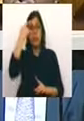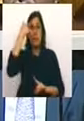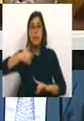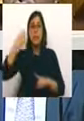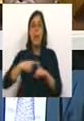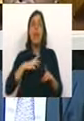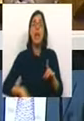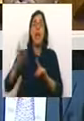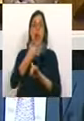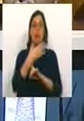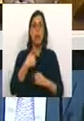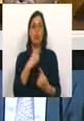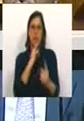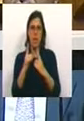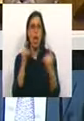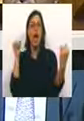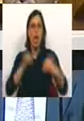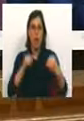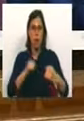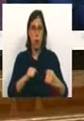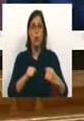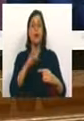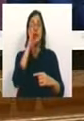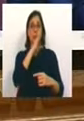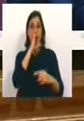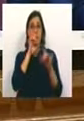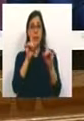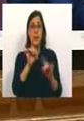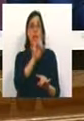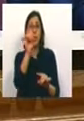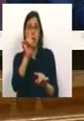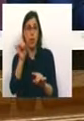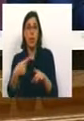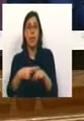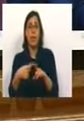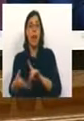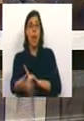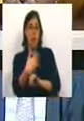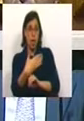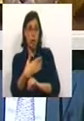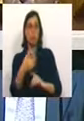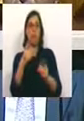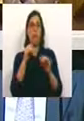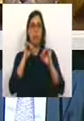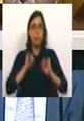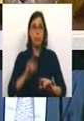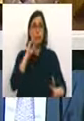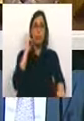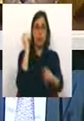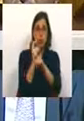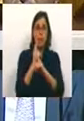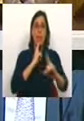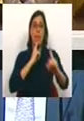nacional, nós dialogarmos e chegarmos a acordo. Se essas questões de interesse nacional e de regime exigirem